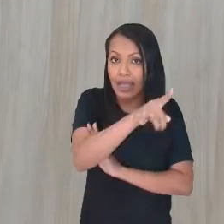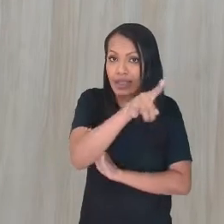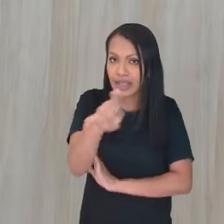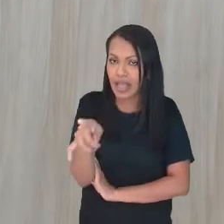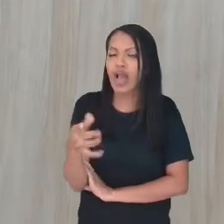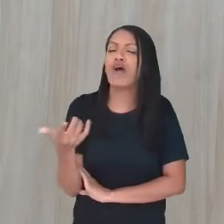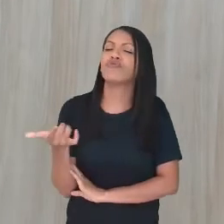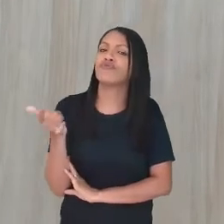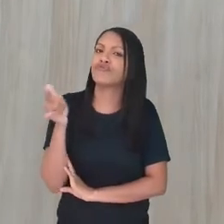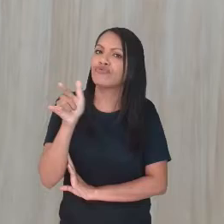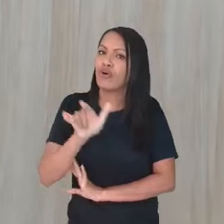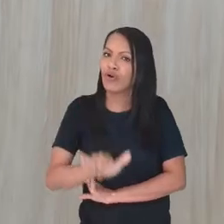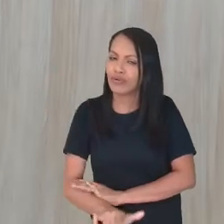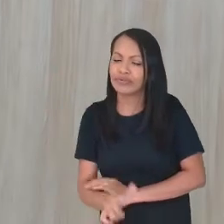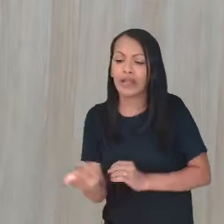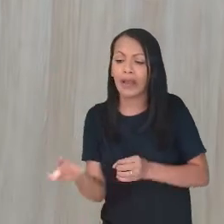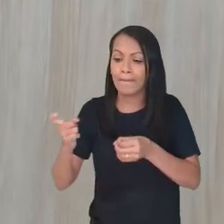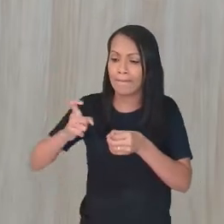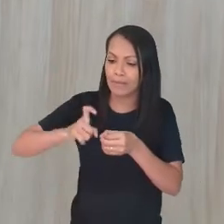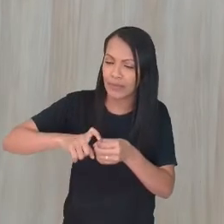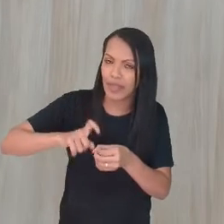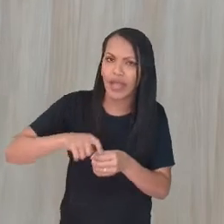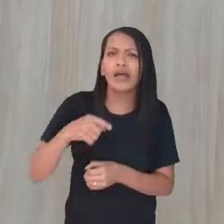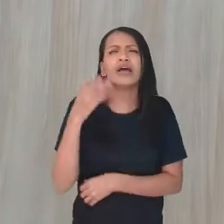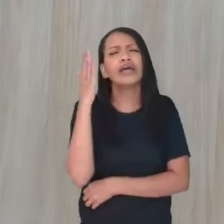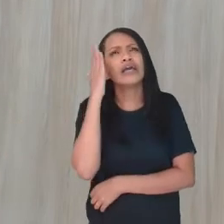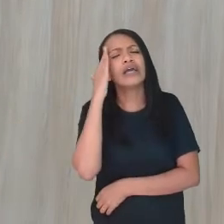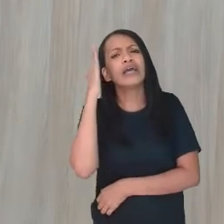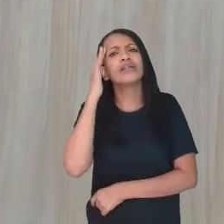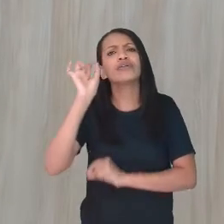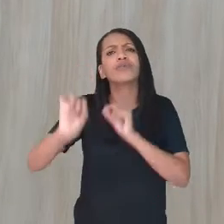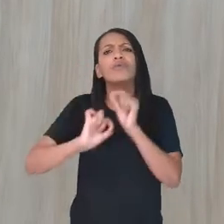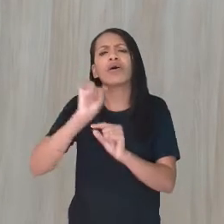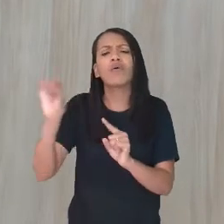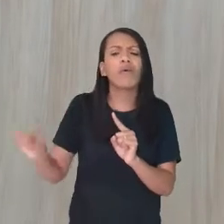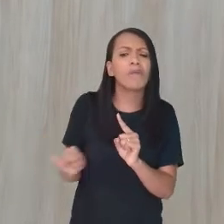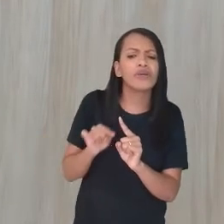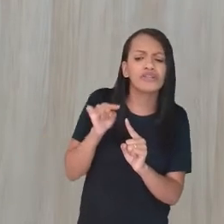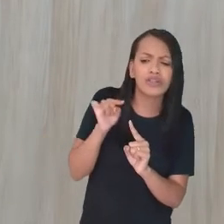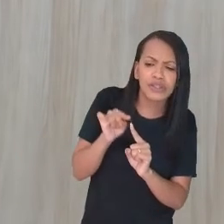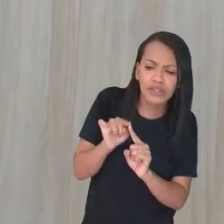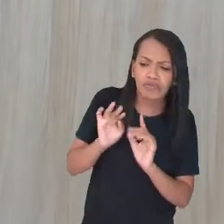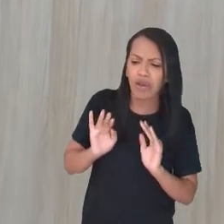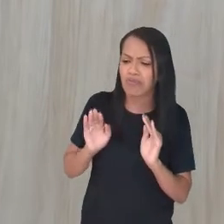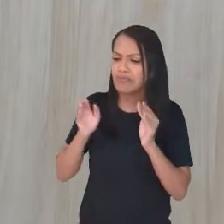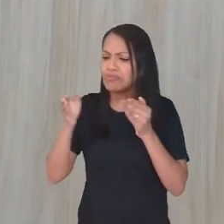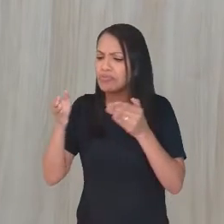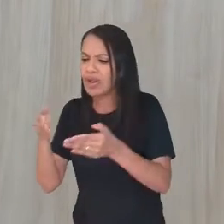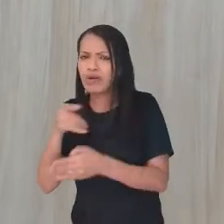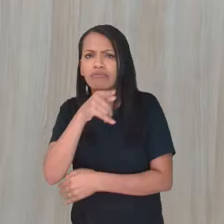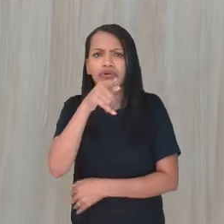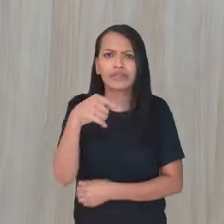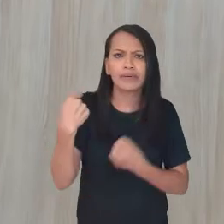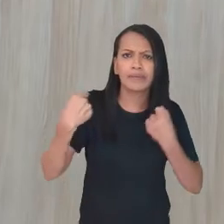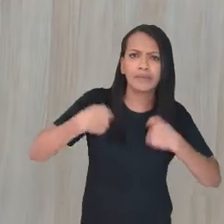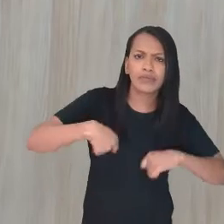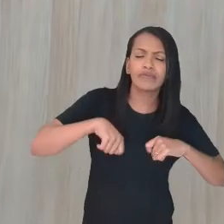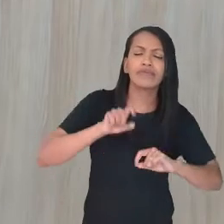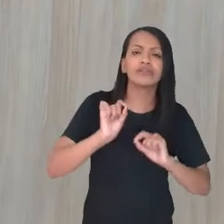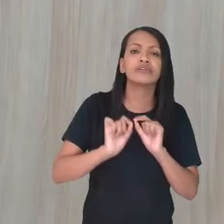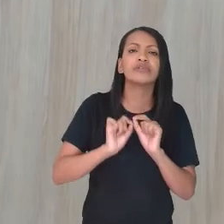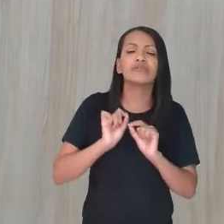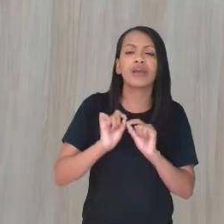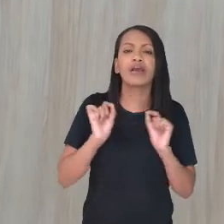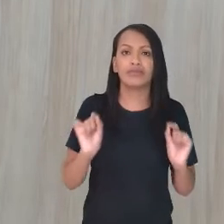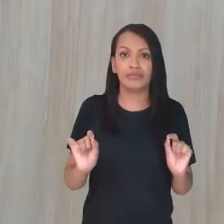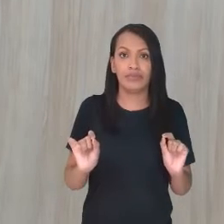ritmo é: entenda qual é a sua meta, entenda qual é o seu objetivo, o que é que você ainda deseja fazer, porque a gente